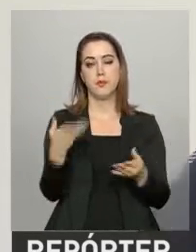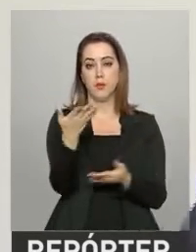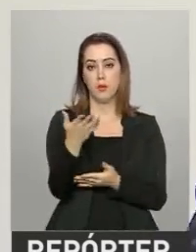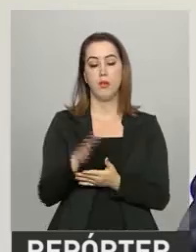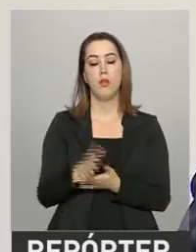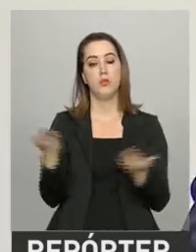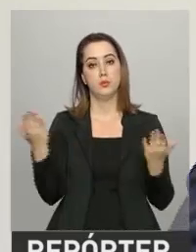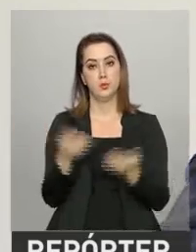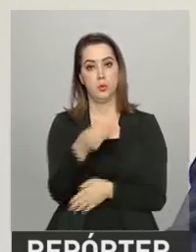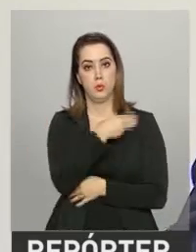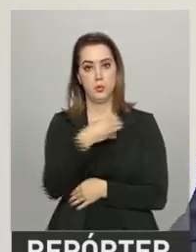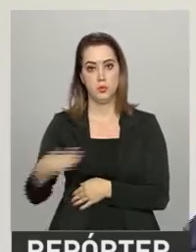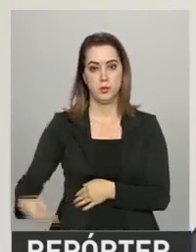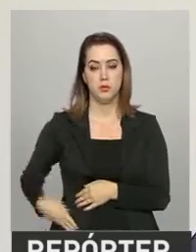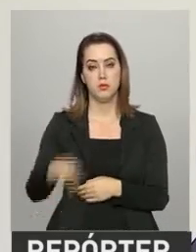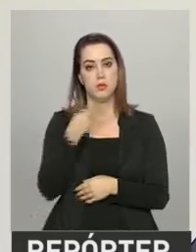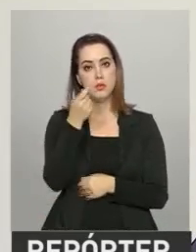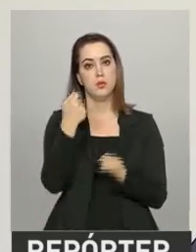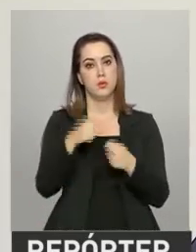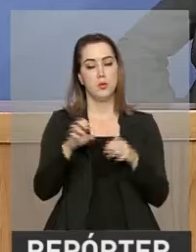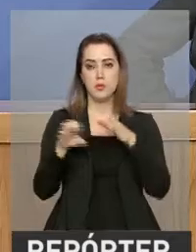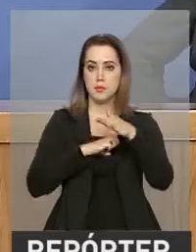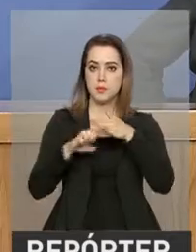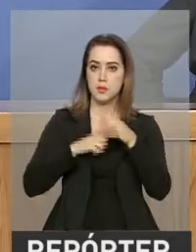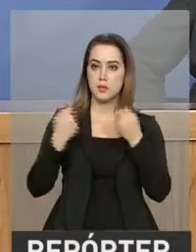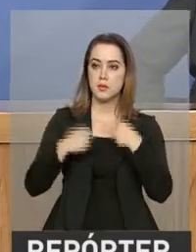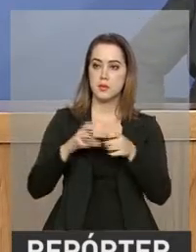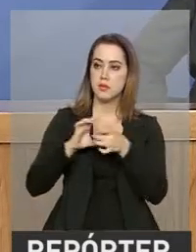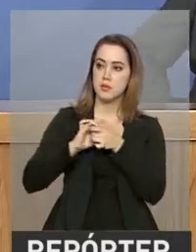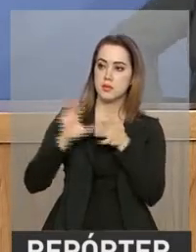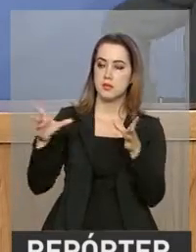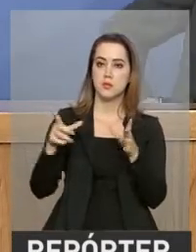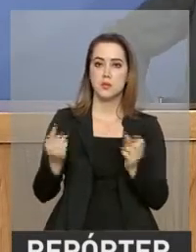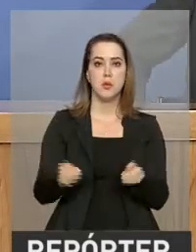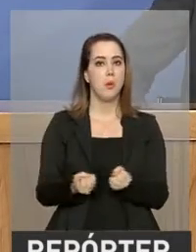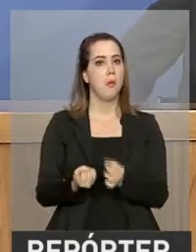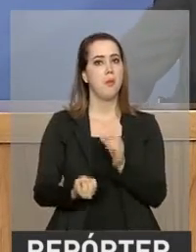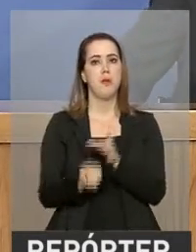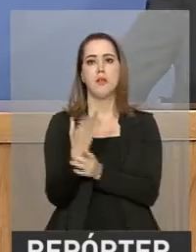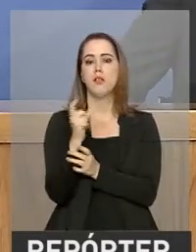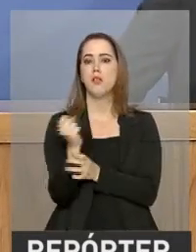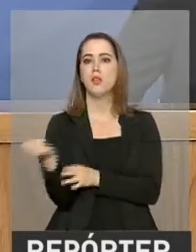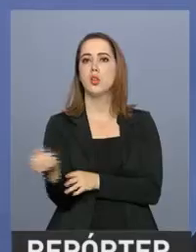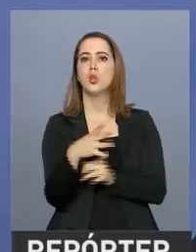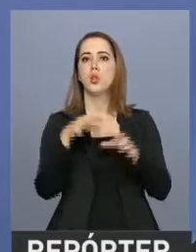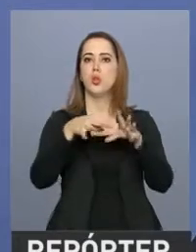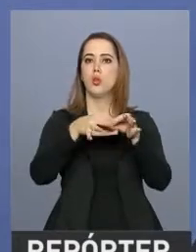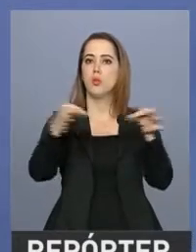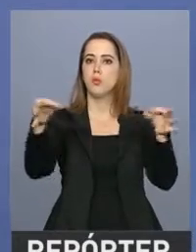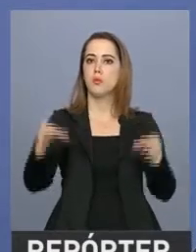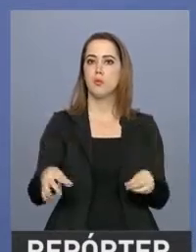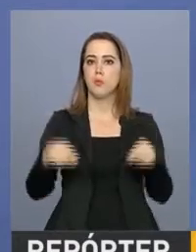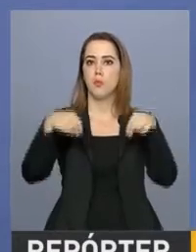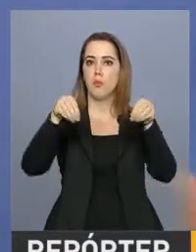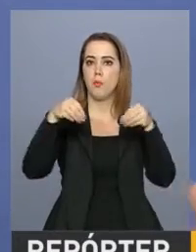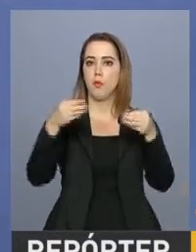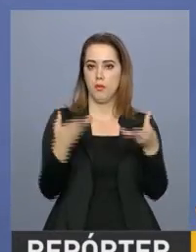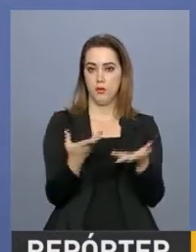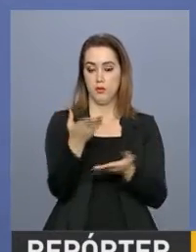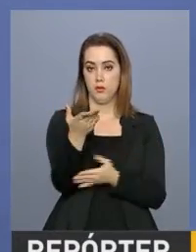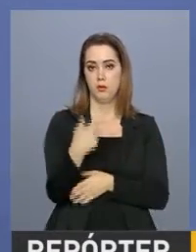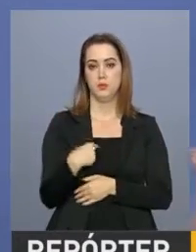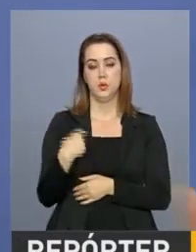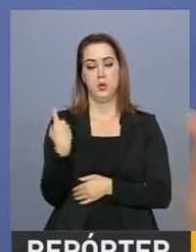Blairo Maggi, as empresas devem ter liberdade para criar as embalagens de suas mercadorias. Nós temos que confiar